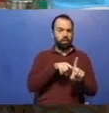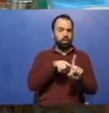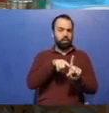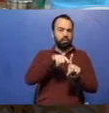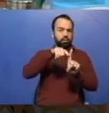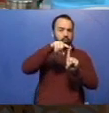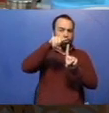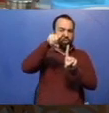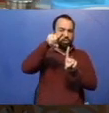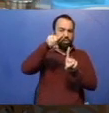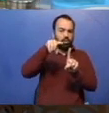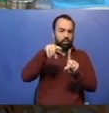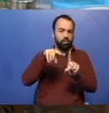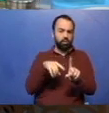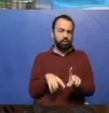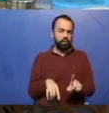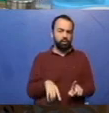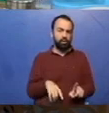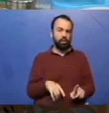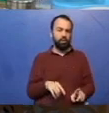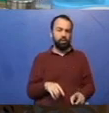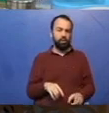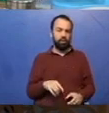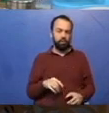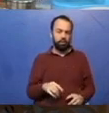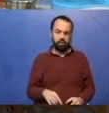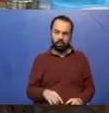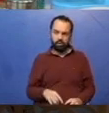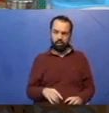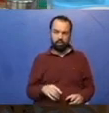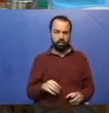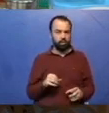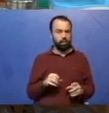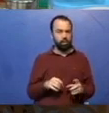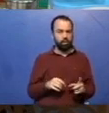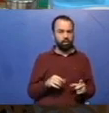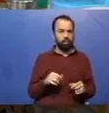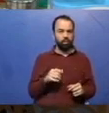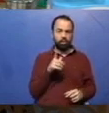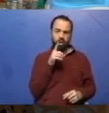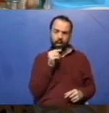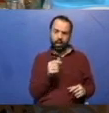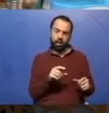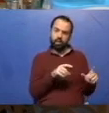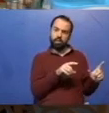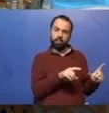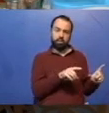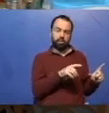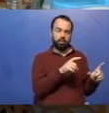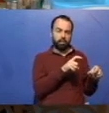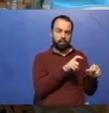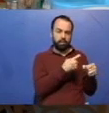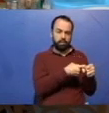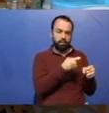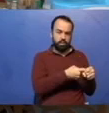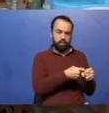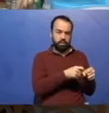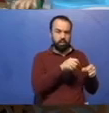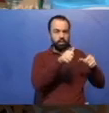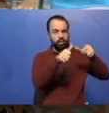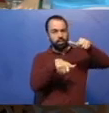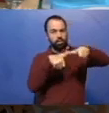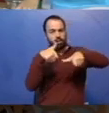aumentou. E, como consequência, a água no estado sólido, tá?